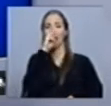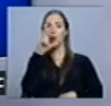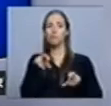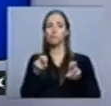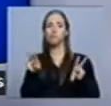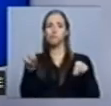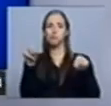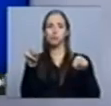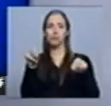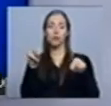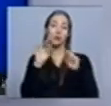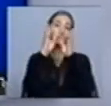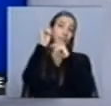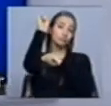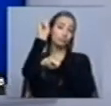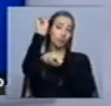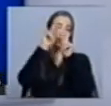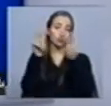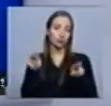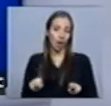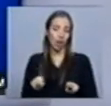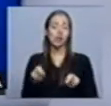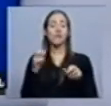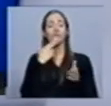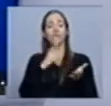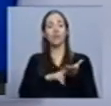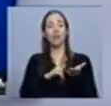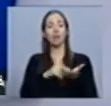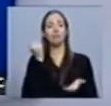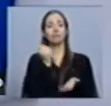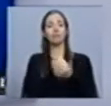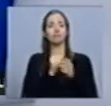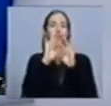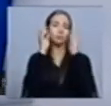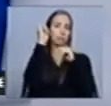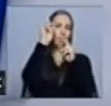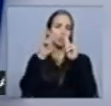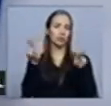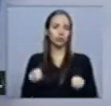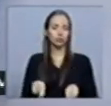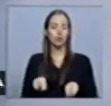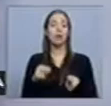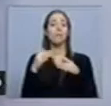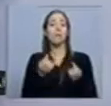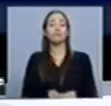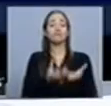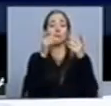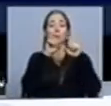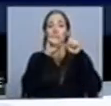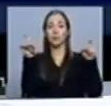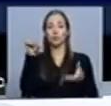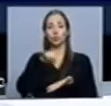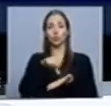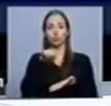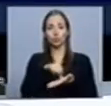Estação Espacial Internacional. É verdade, veio da Estação Espacial Internacional, mas teve um nascimento empresarial, digamos assim, no Centro de